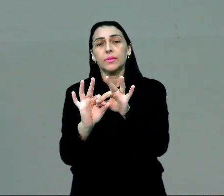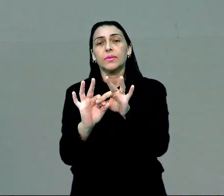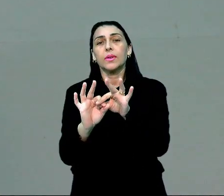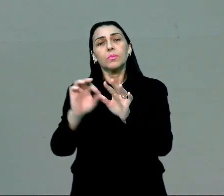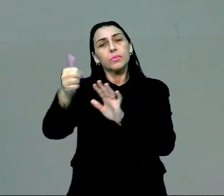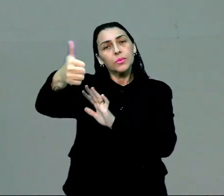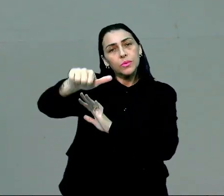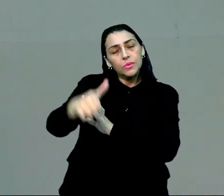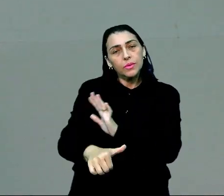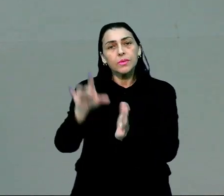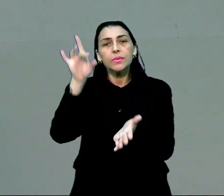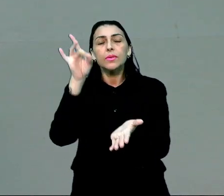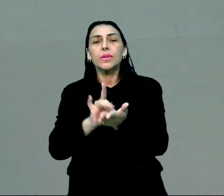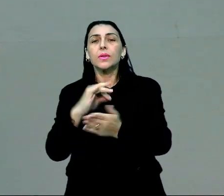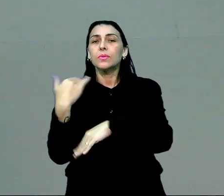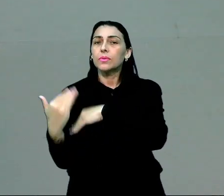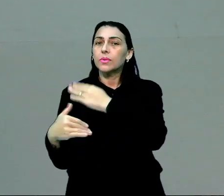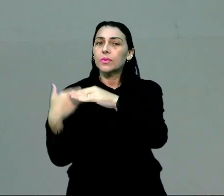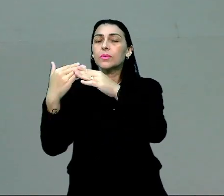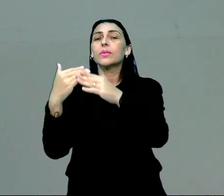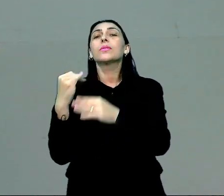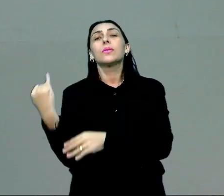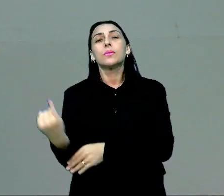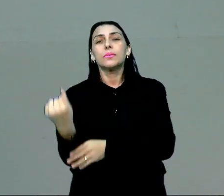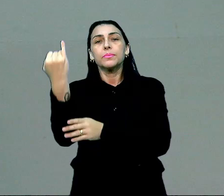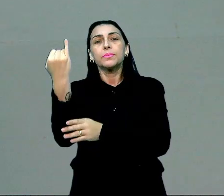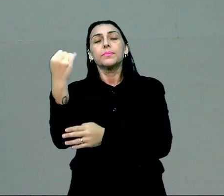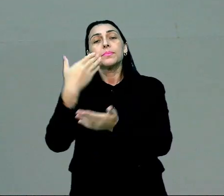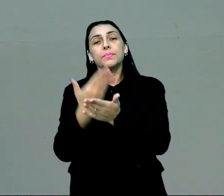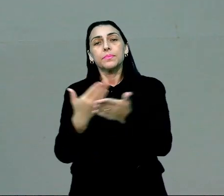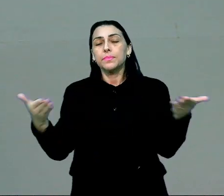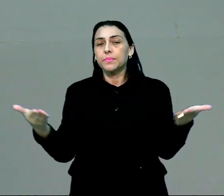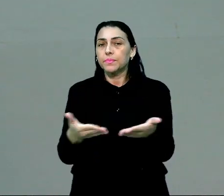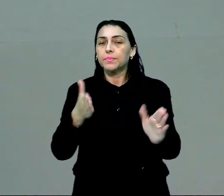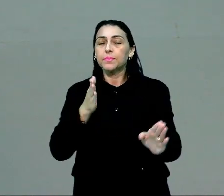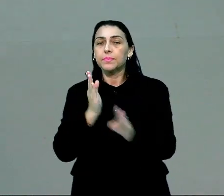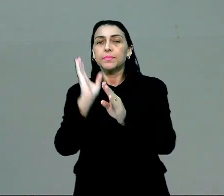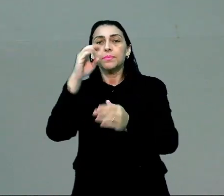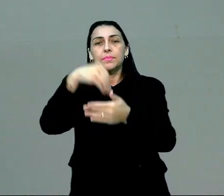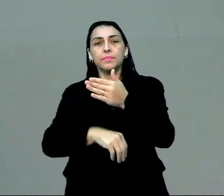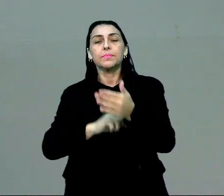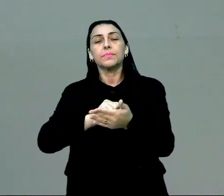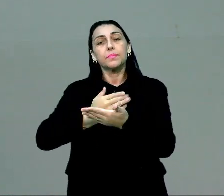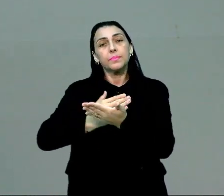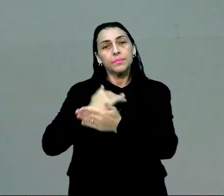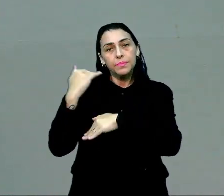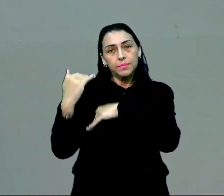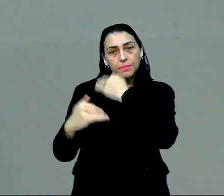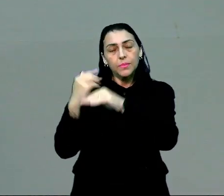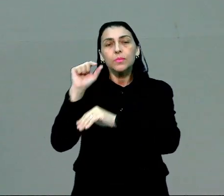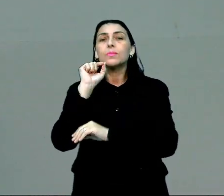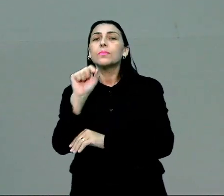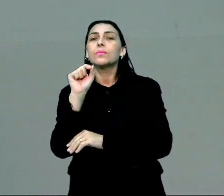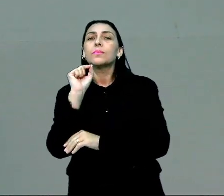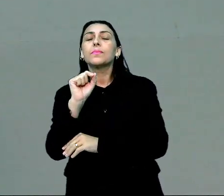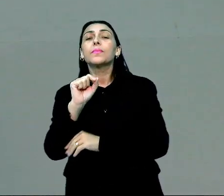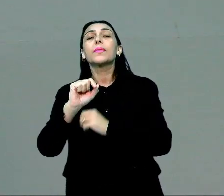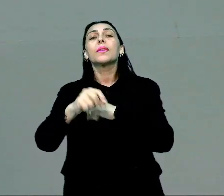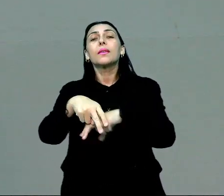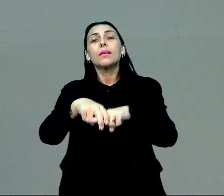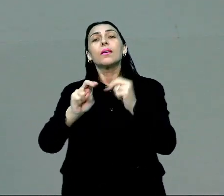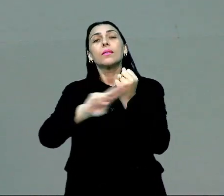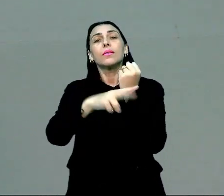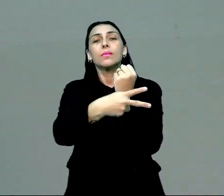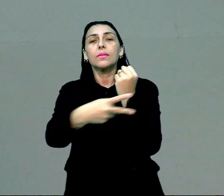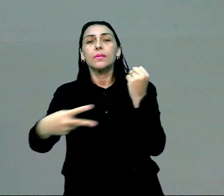vamos analisar de fato o desenvolvimento, que é o que interessa, para nós identificarmos dentro do desenvolvimento o que seria a causa e o que